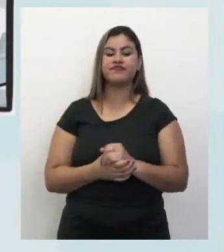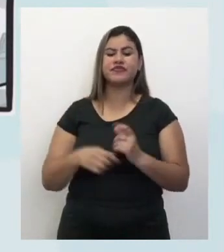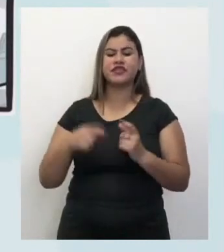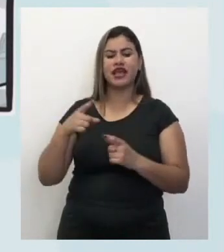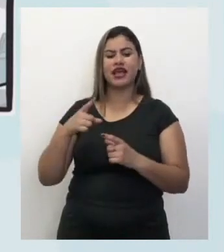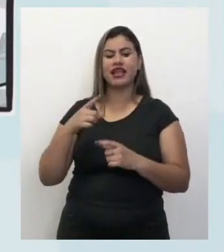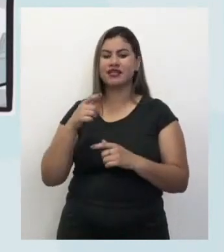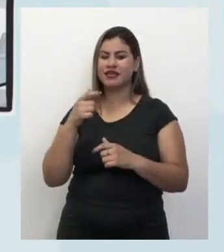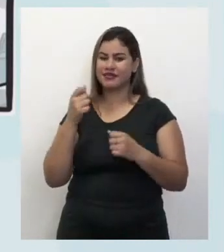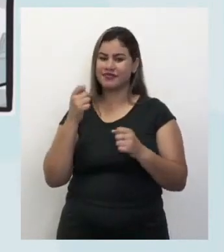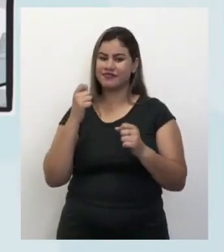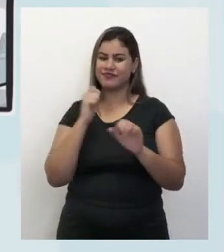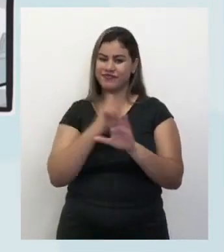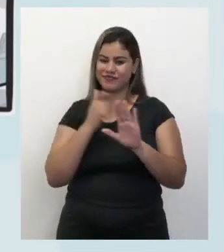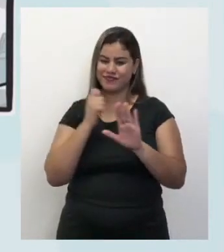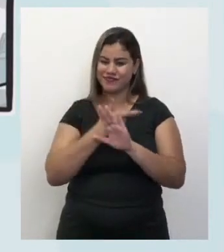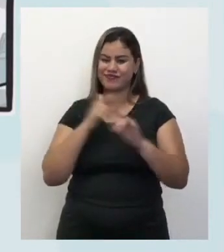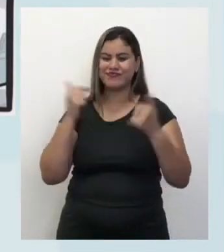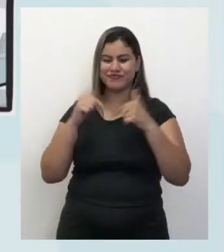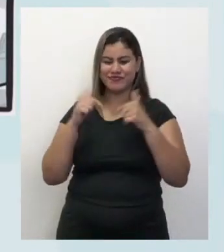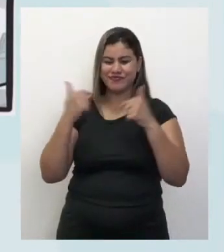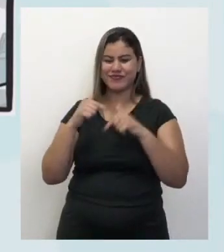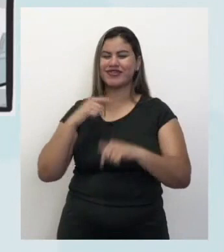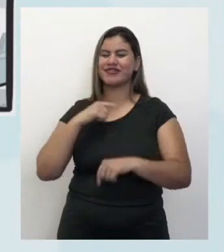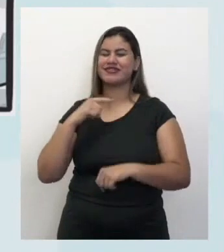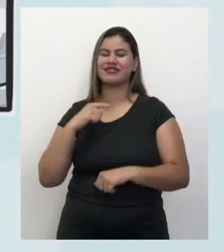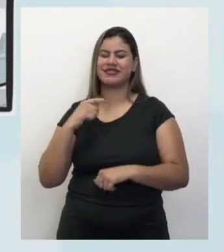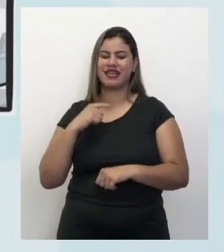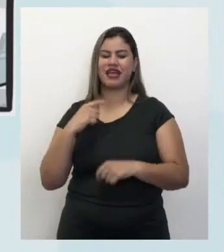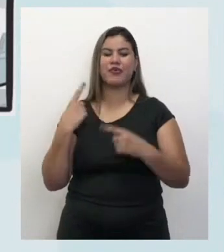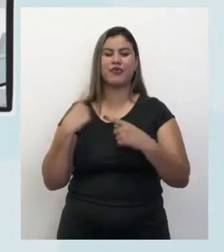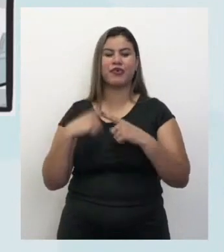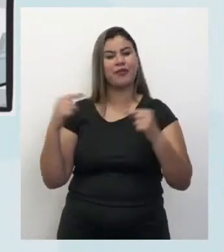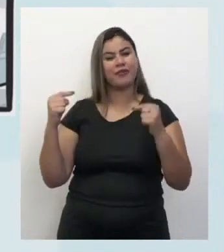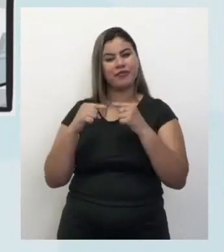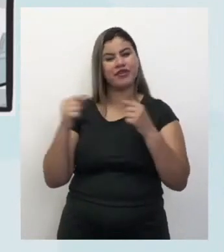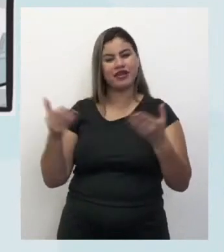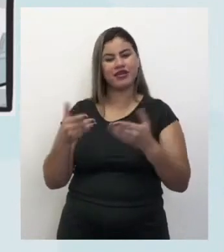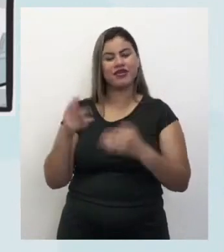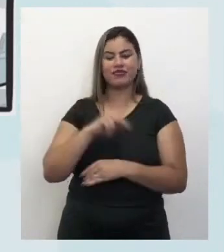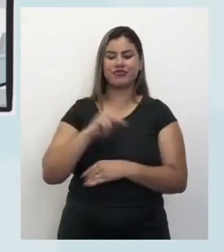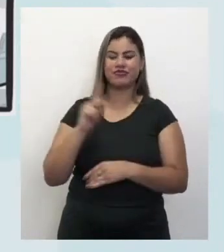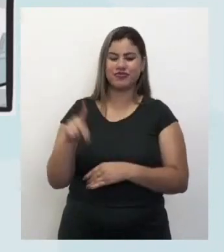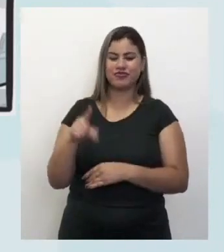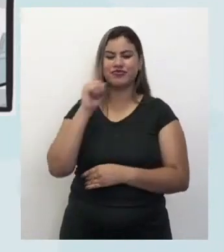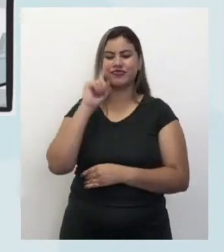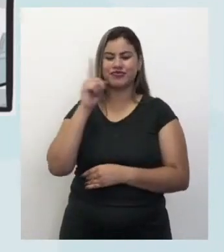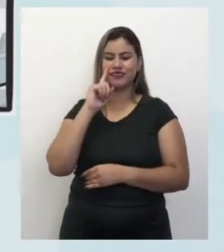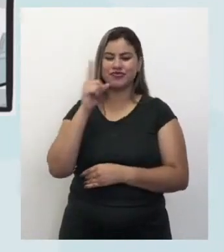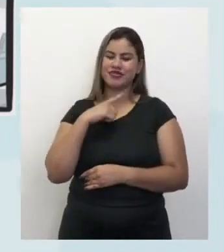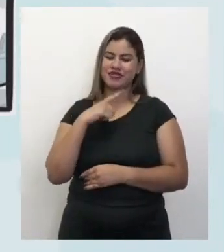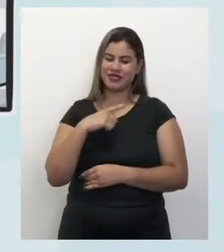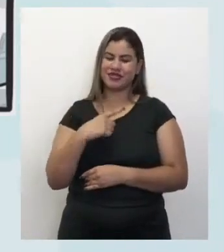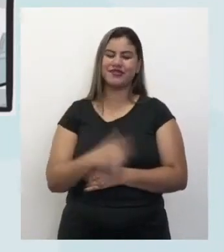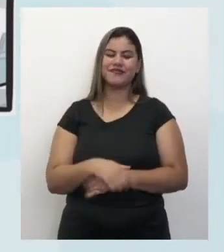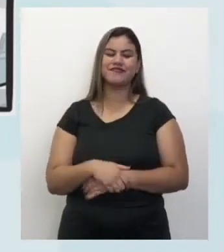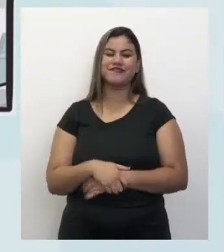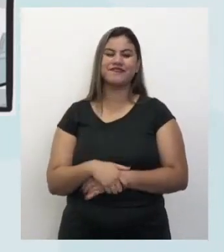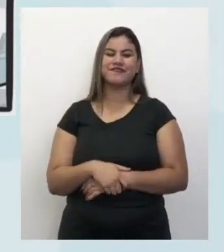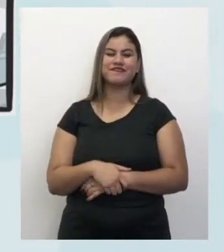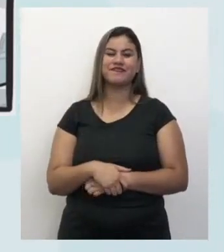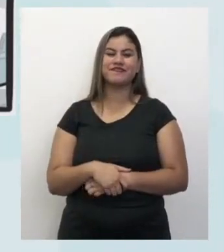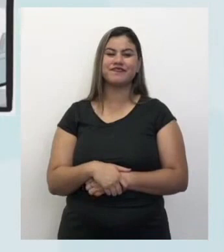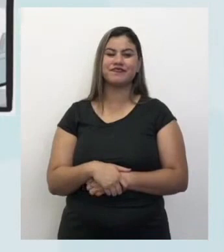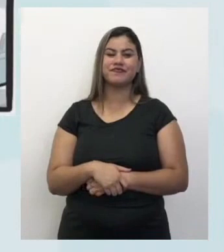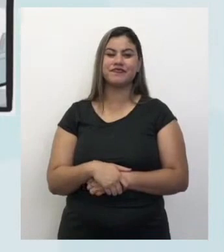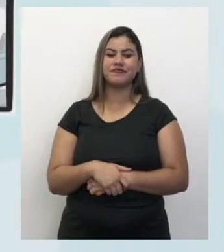de sátira aí, nós vamos rir um pouquinho dessa aí, porque tem muito a ver com o que nós professores passamos aí nos últimos tempos, viu, Mauro? Você